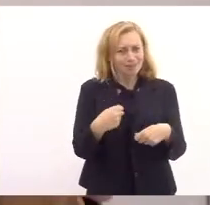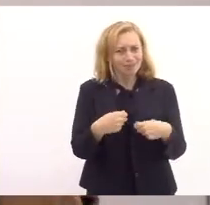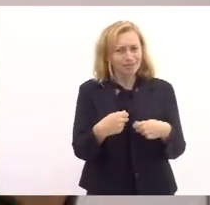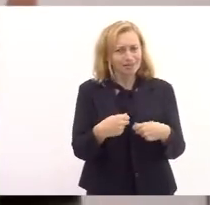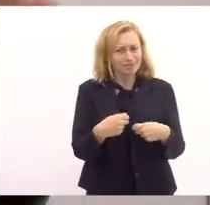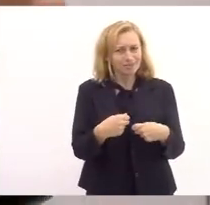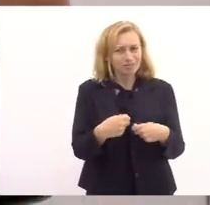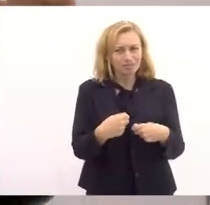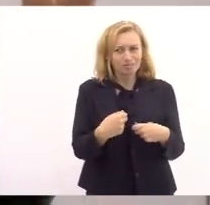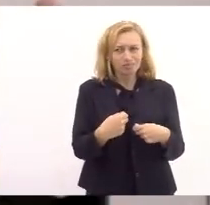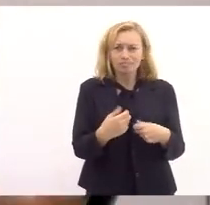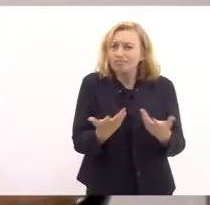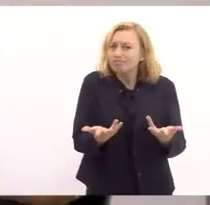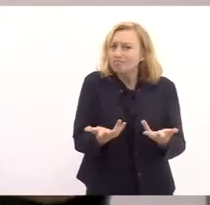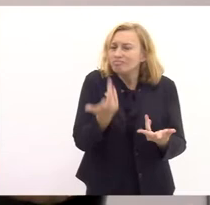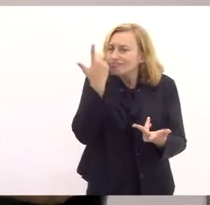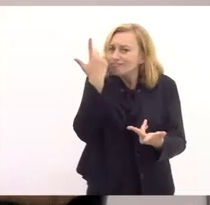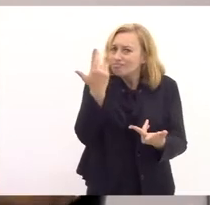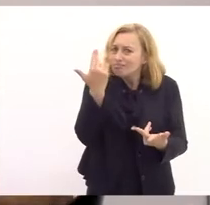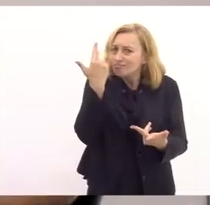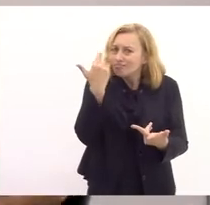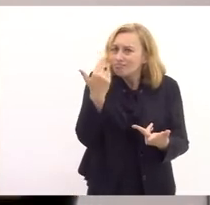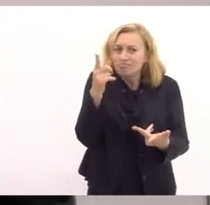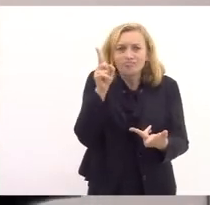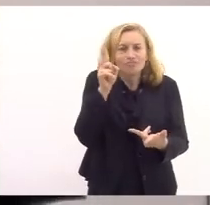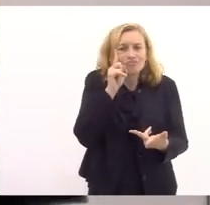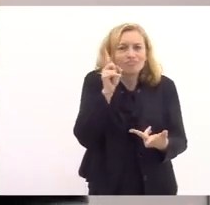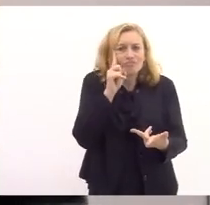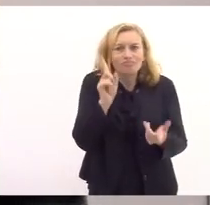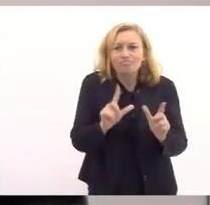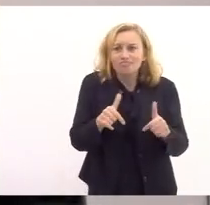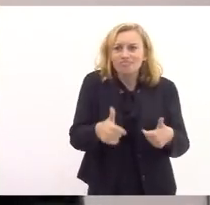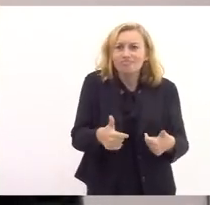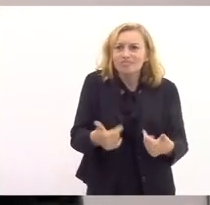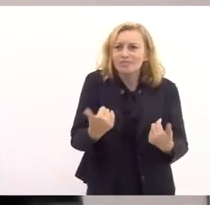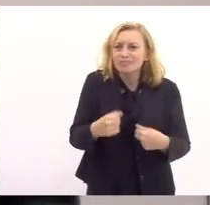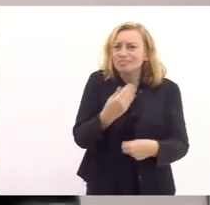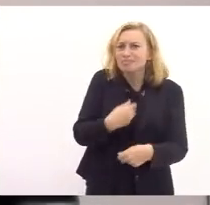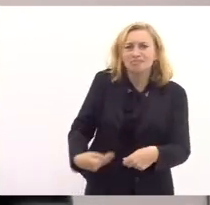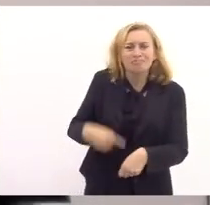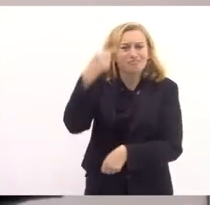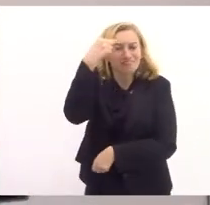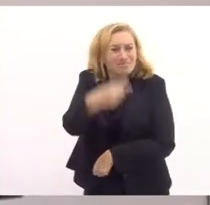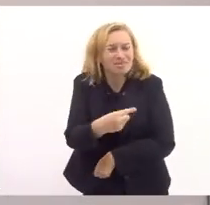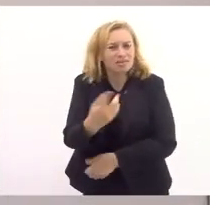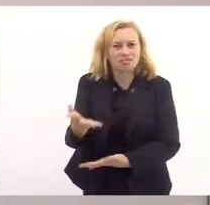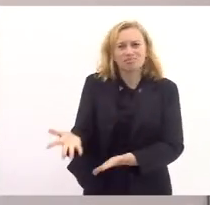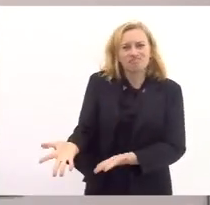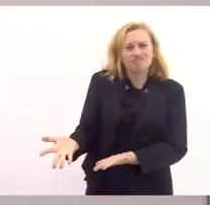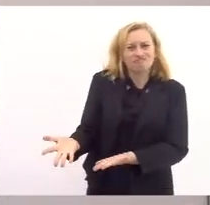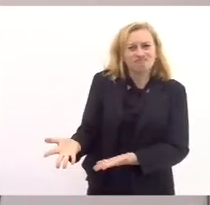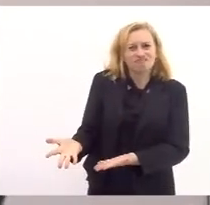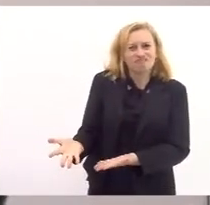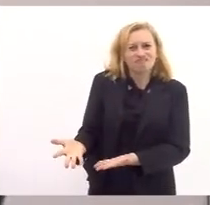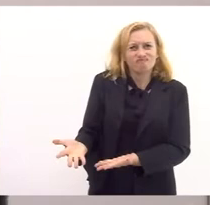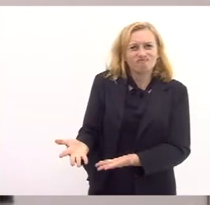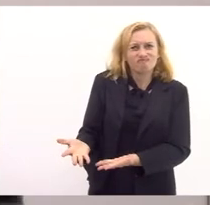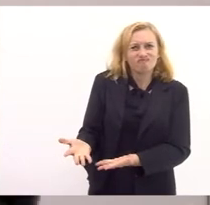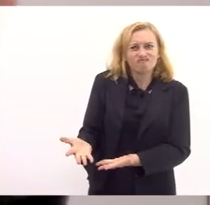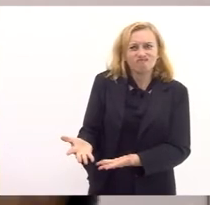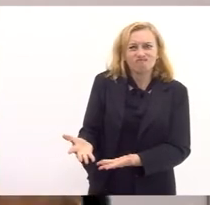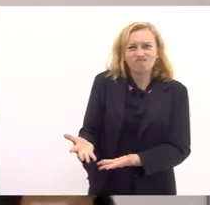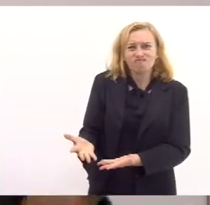Isso não tinha que ser uma rotina? Isso, há uma acomodação